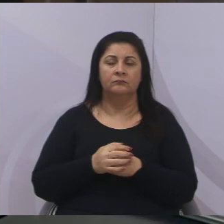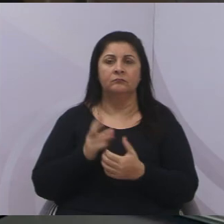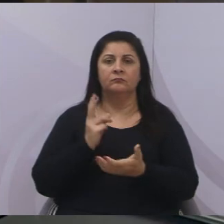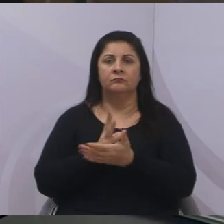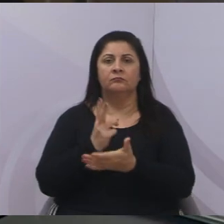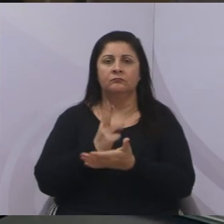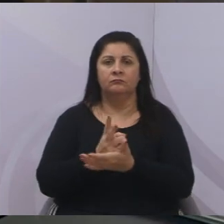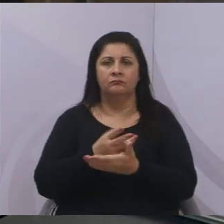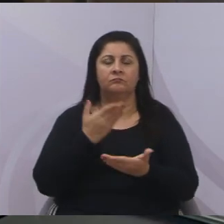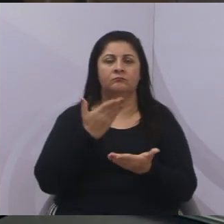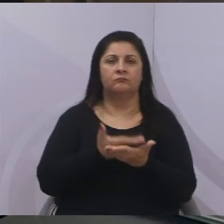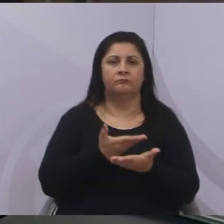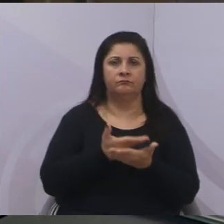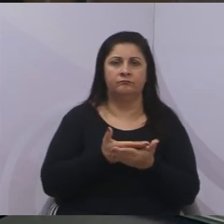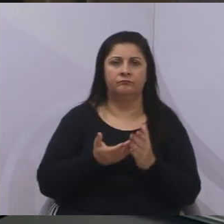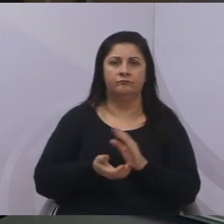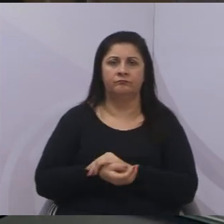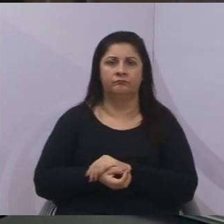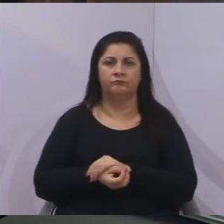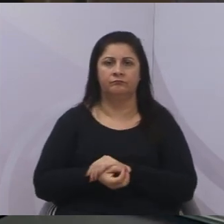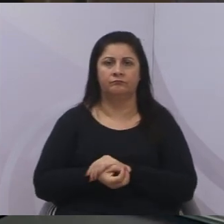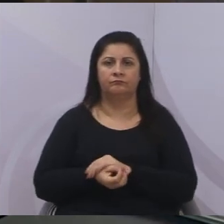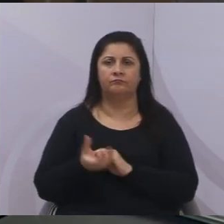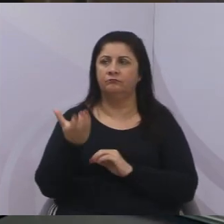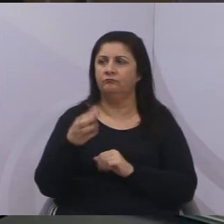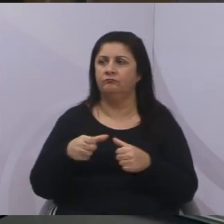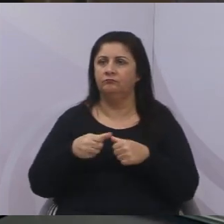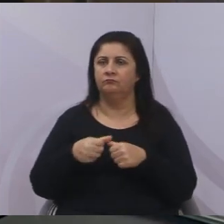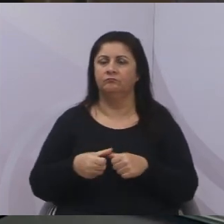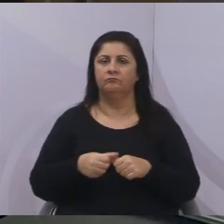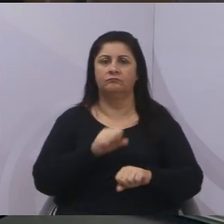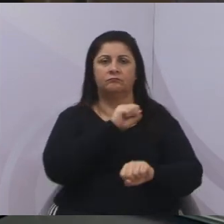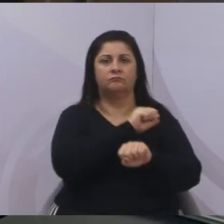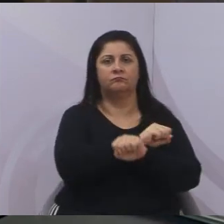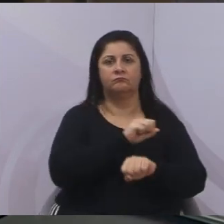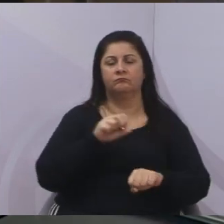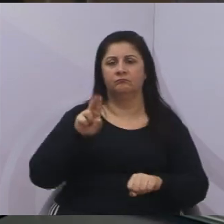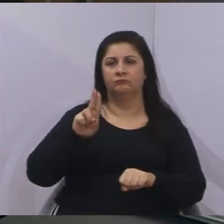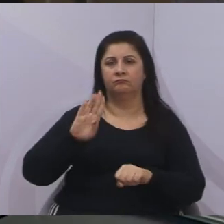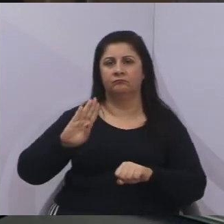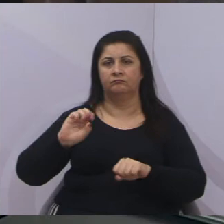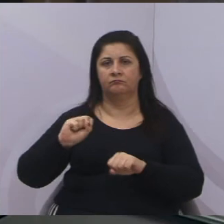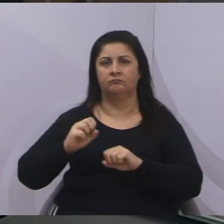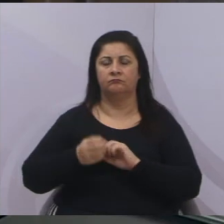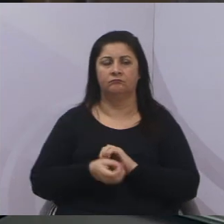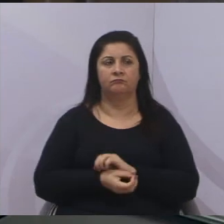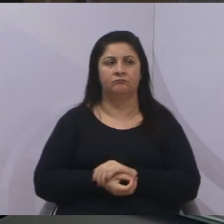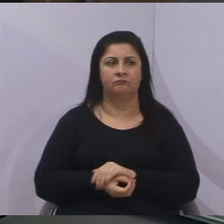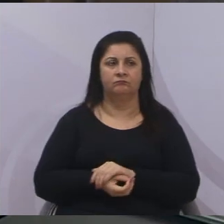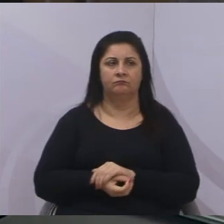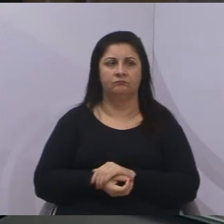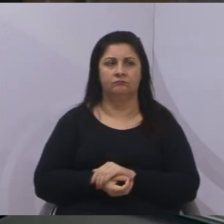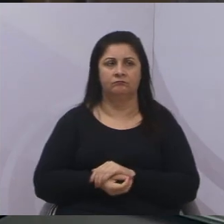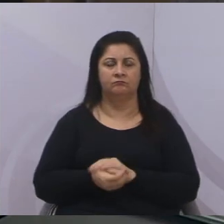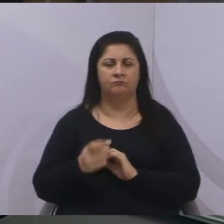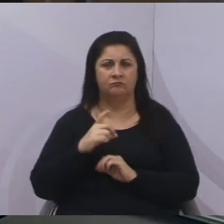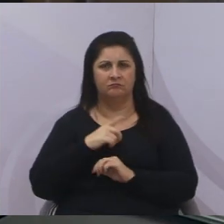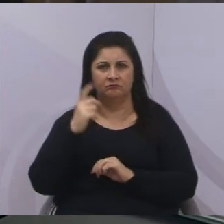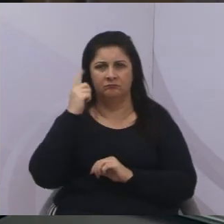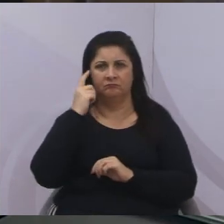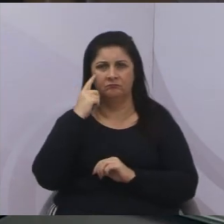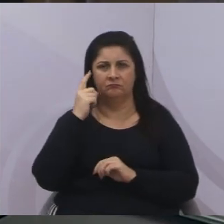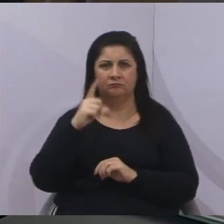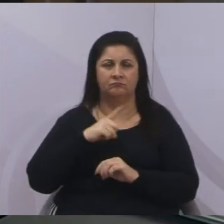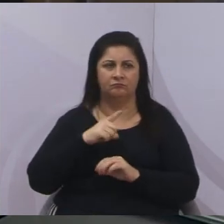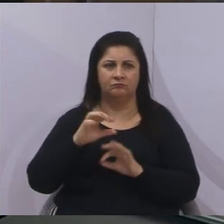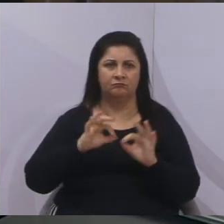minhas especializações. Então, eu não quero ficar atrelado somente ao posto de saúde. Há esse pensamento, há essa